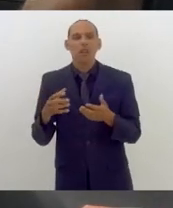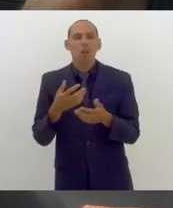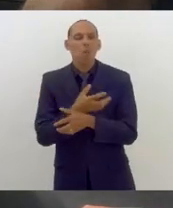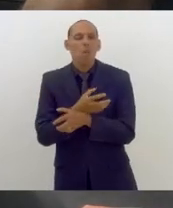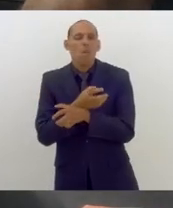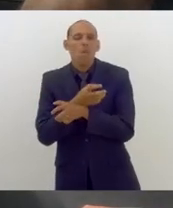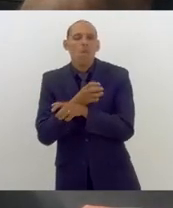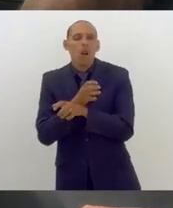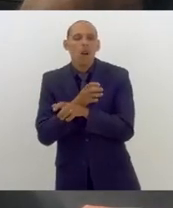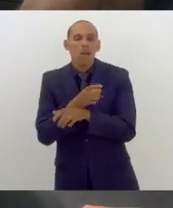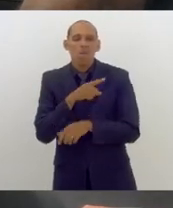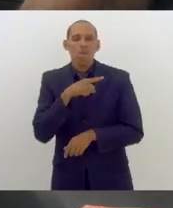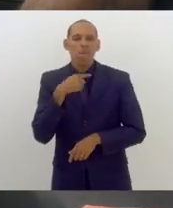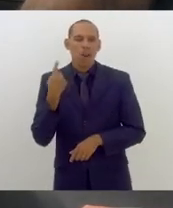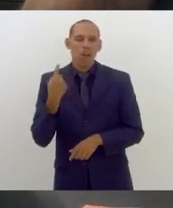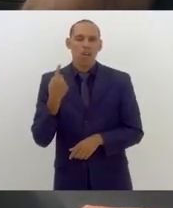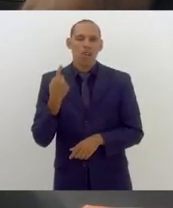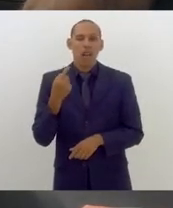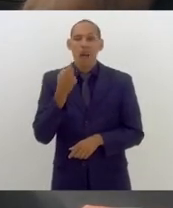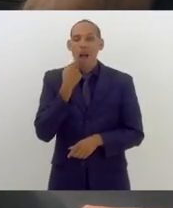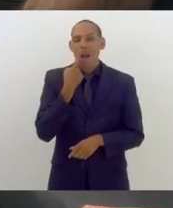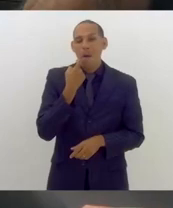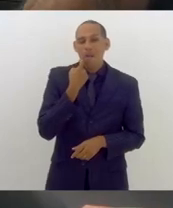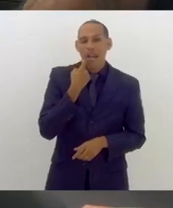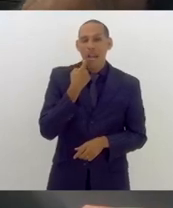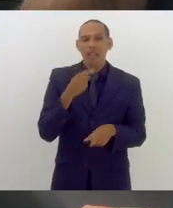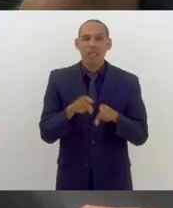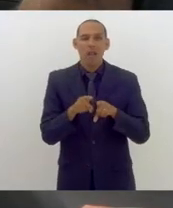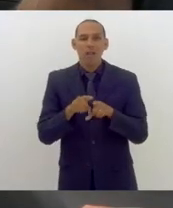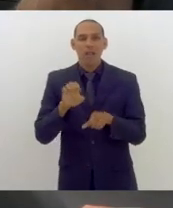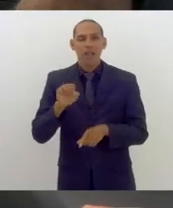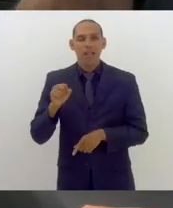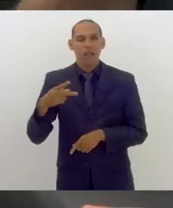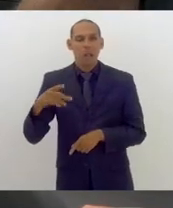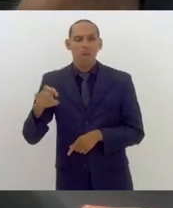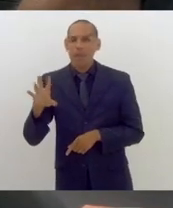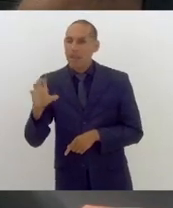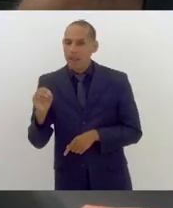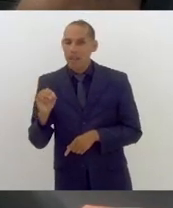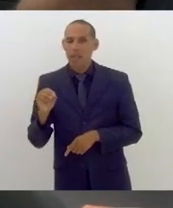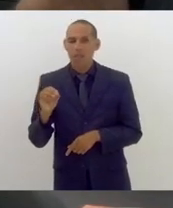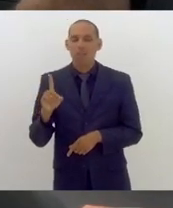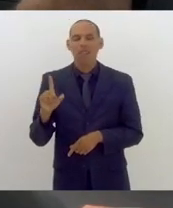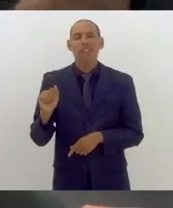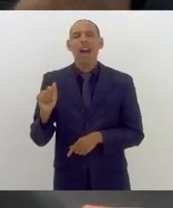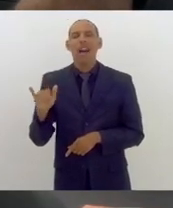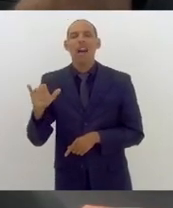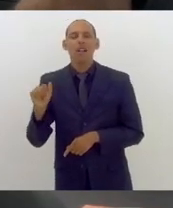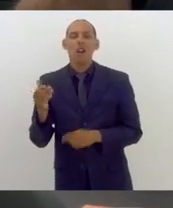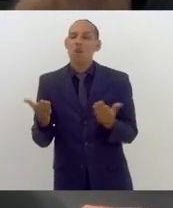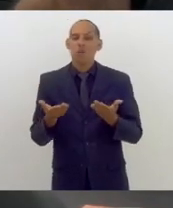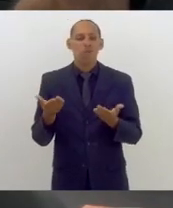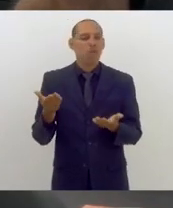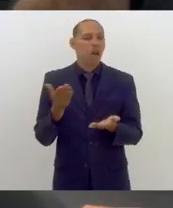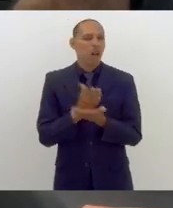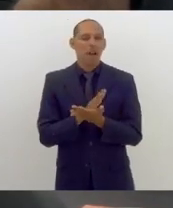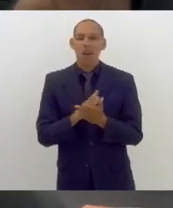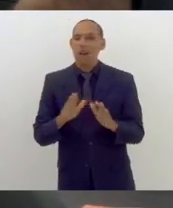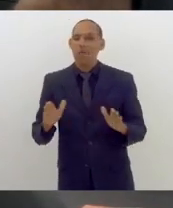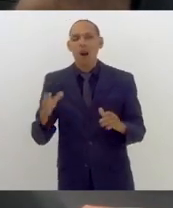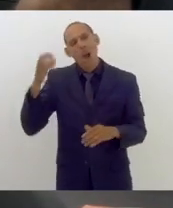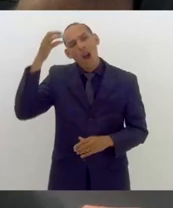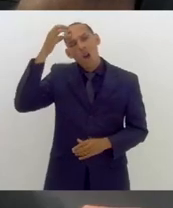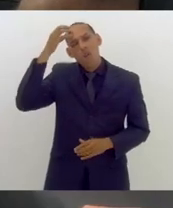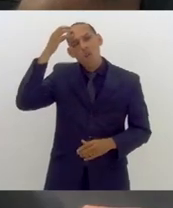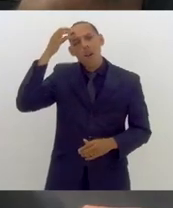estão morrendo os peixes que viviam no espelho d'água que tinha abundância na Baía de Sepetiba Hoje não tem mais a